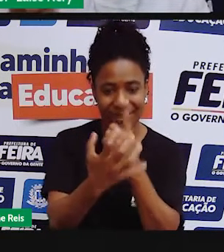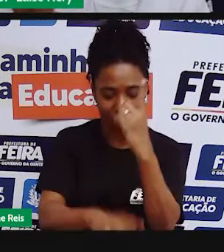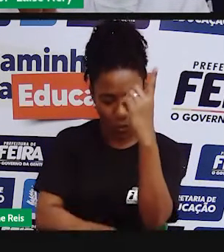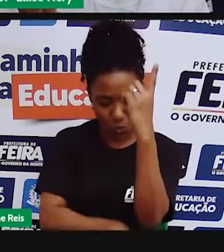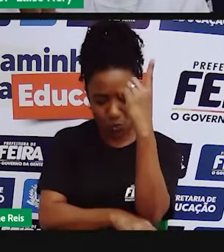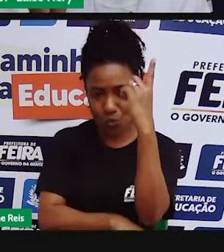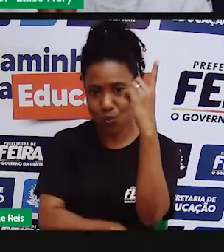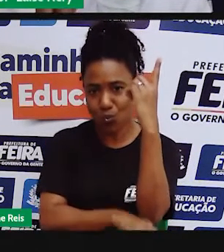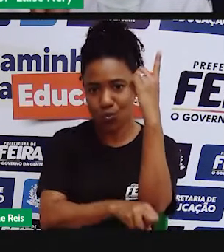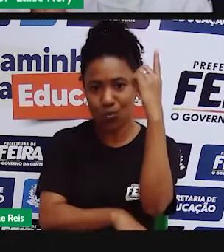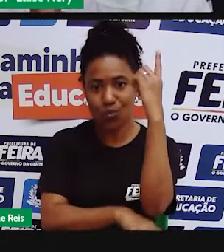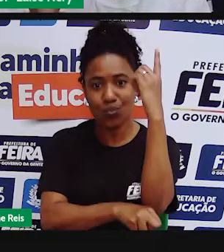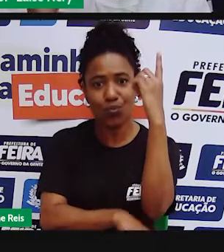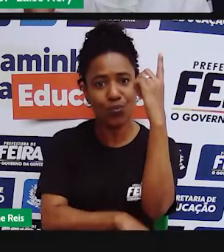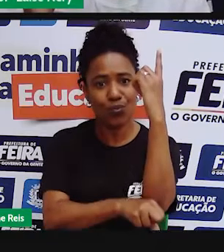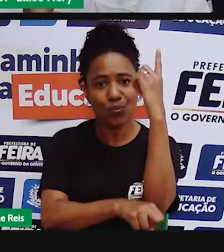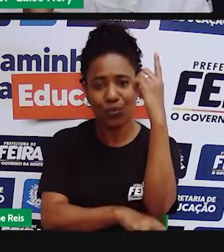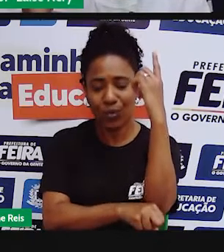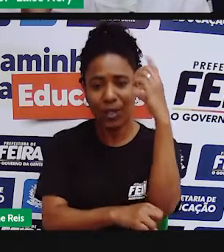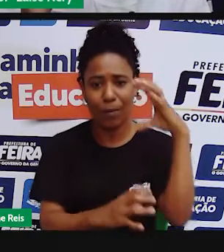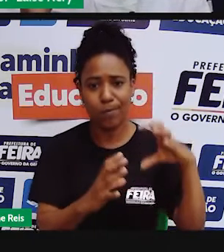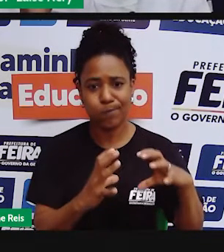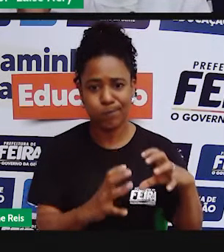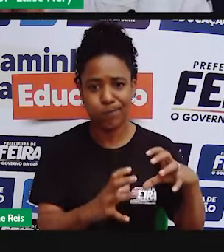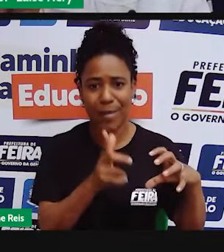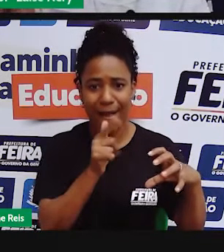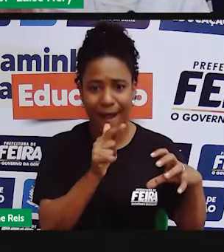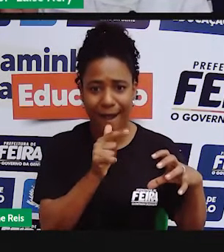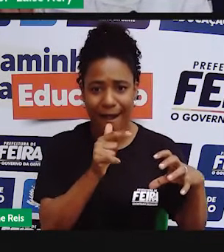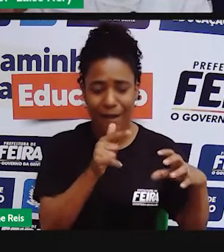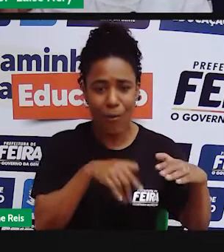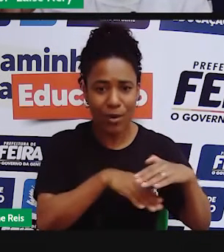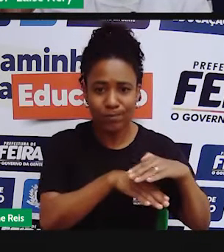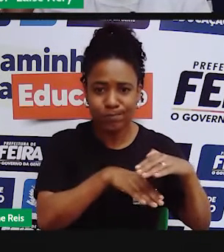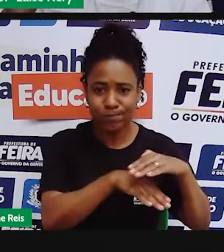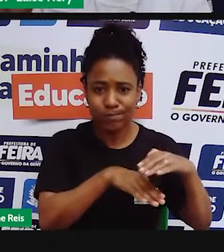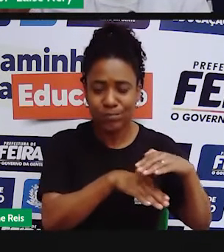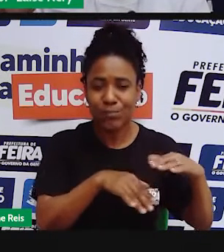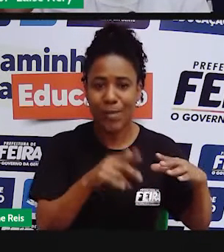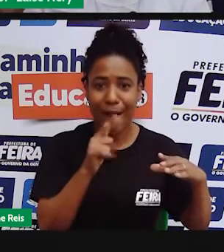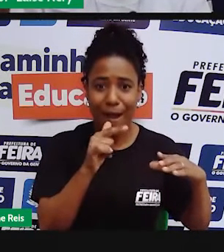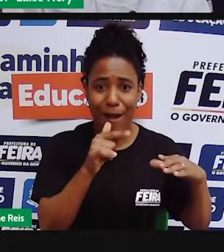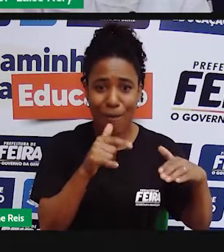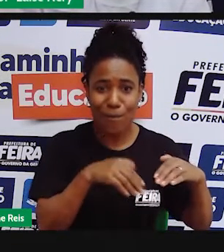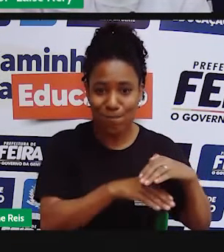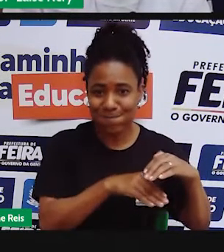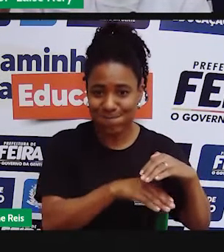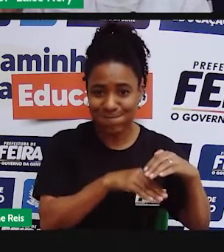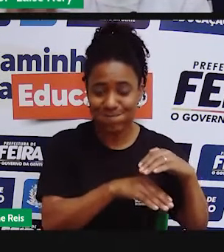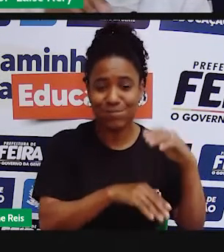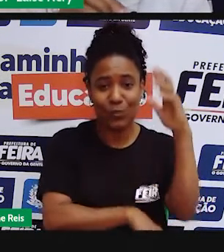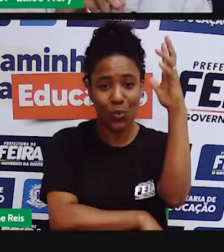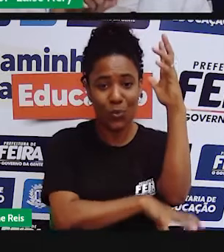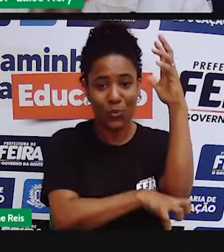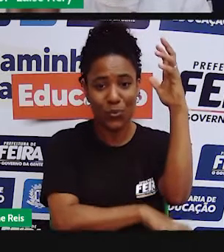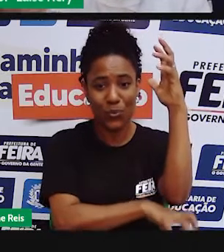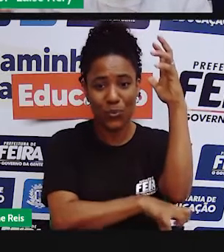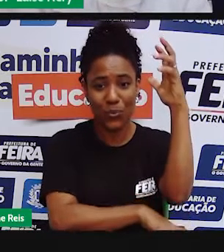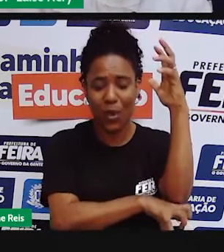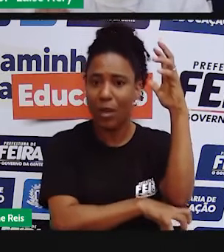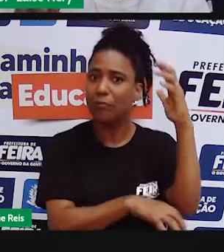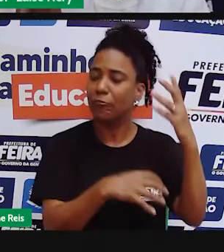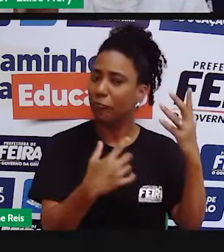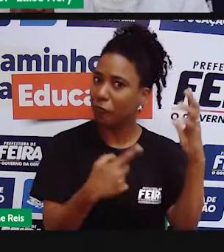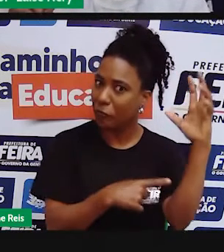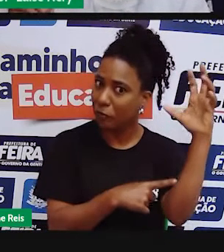Olha como a natureza é inteligente, né? As próprias plantas captam